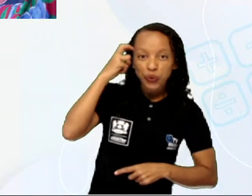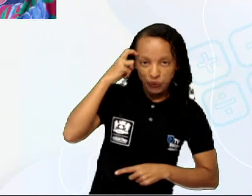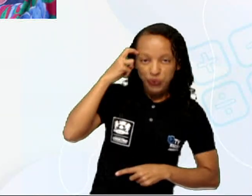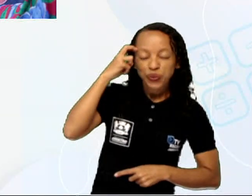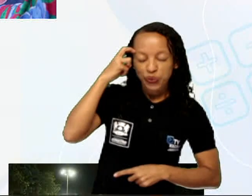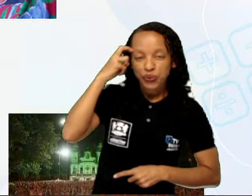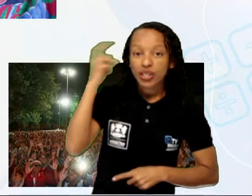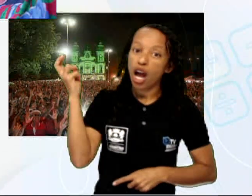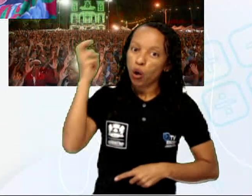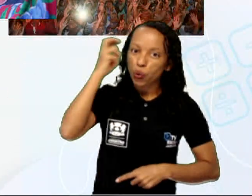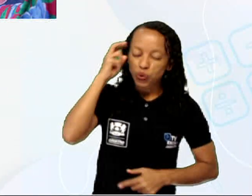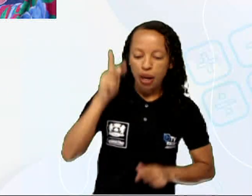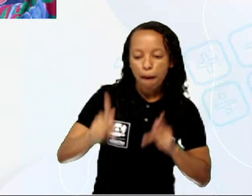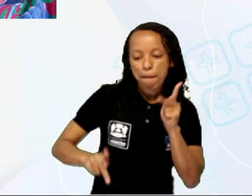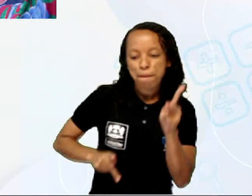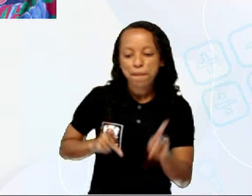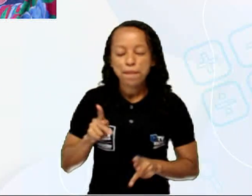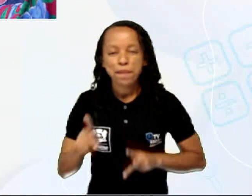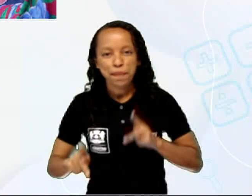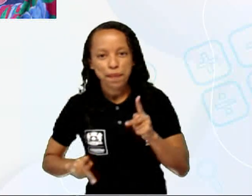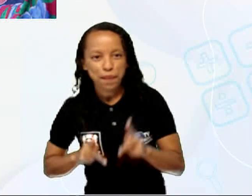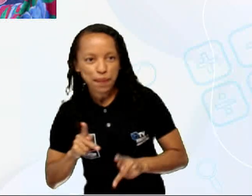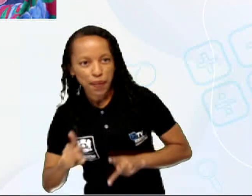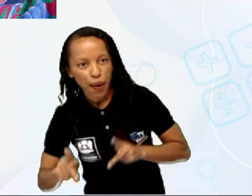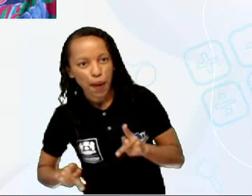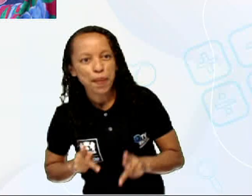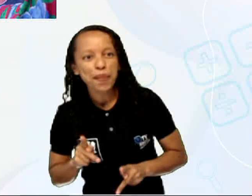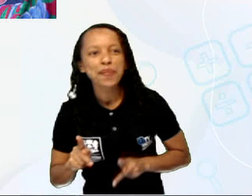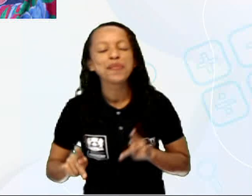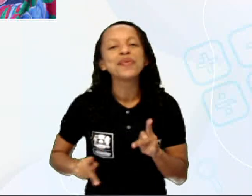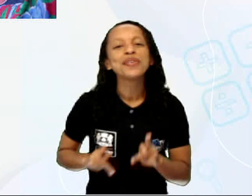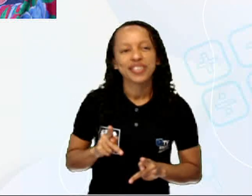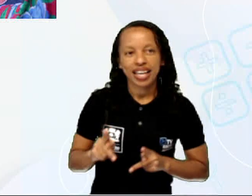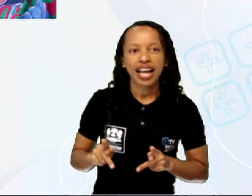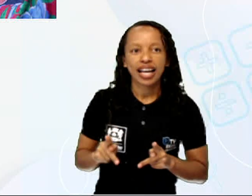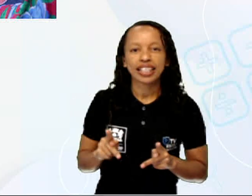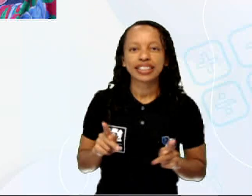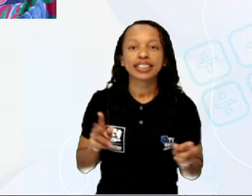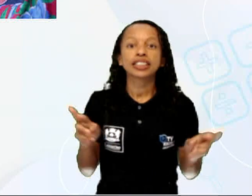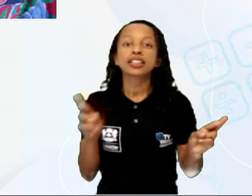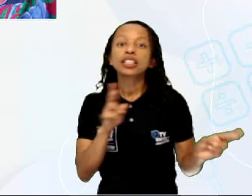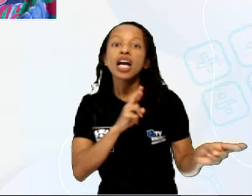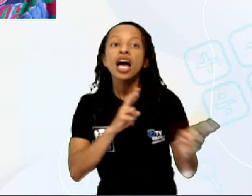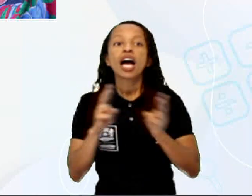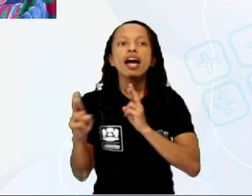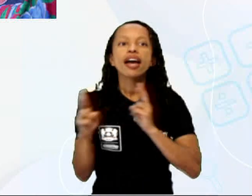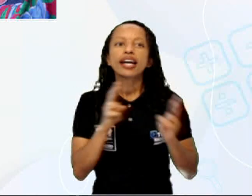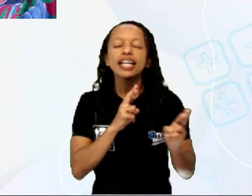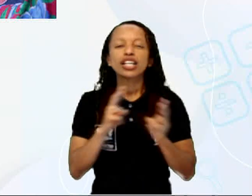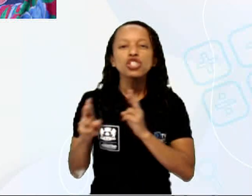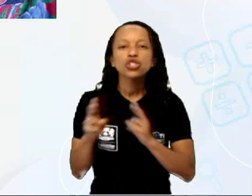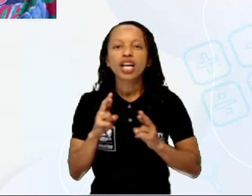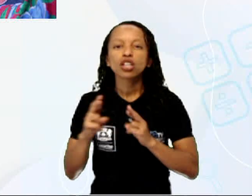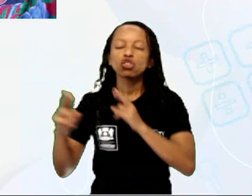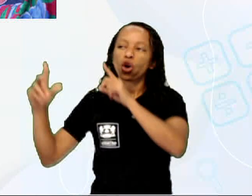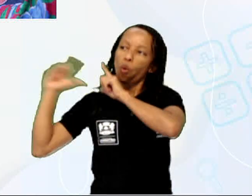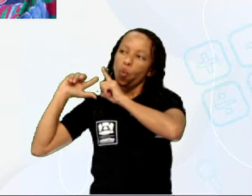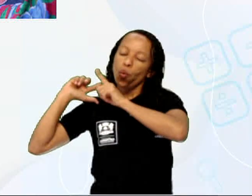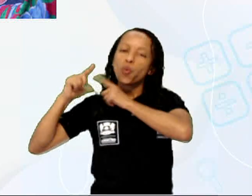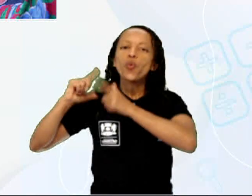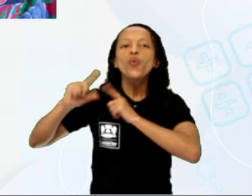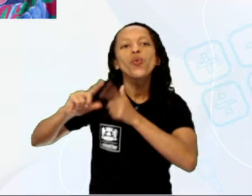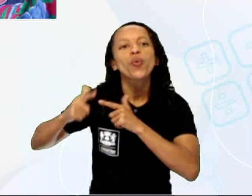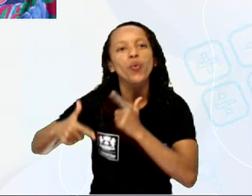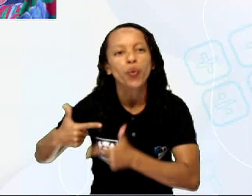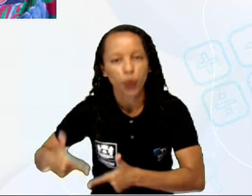tradicional. Esse segmento da cultura, ele está intimamente, diretamente relacionado com as